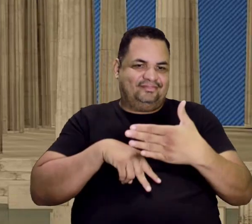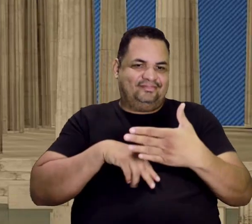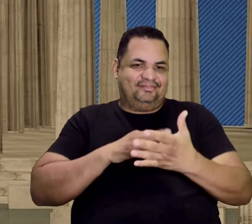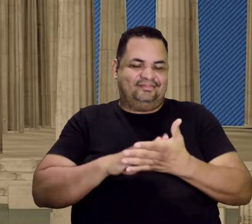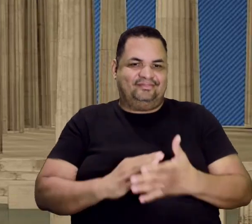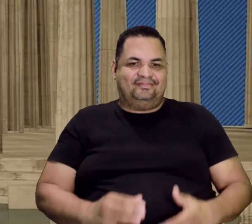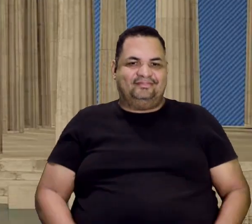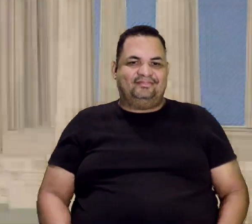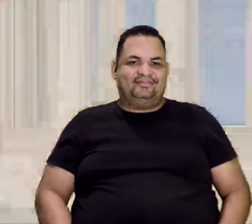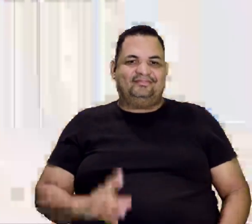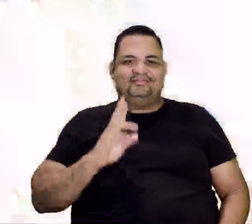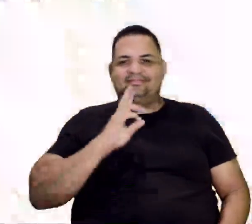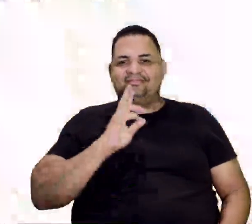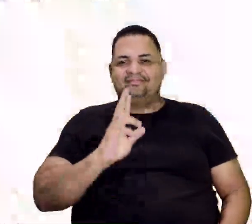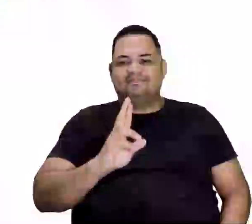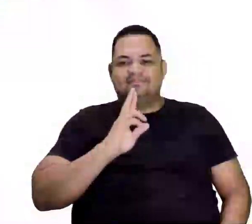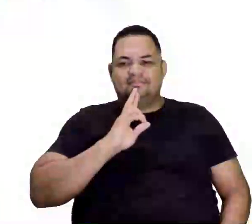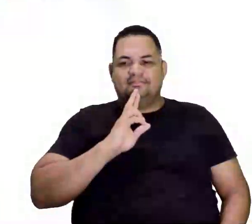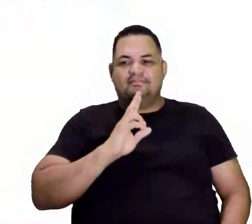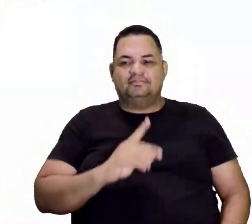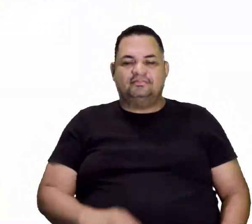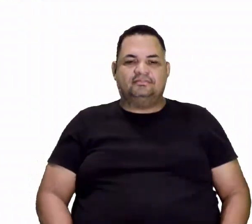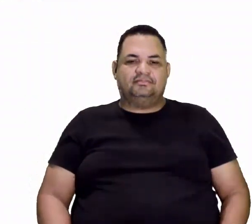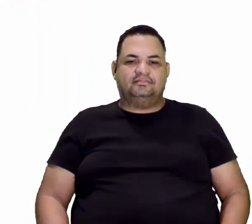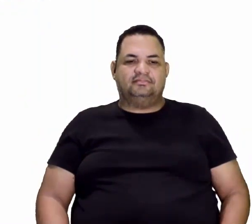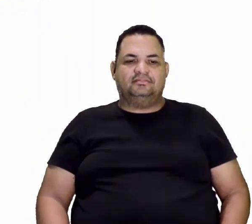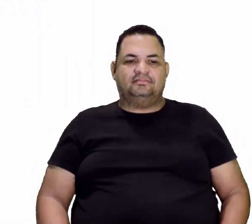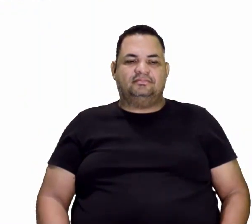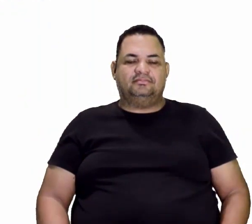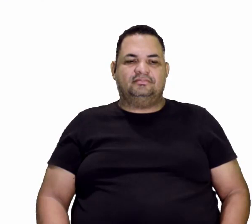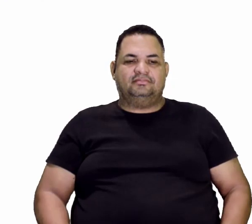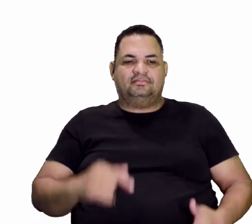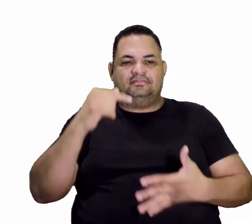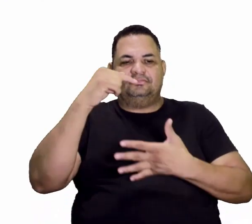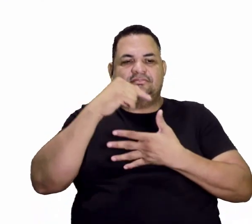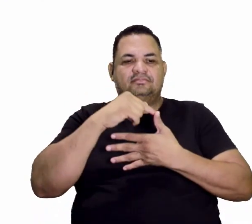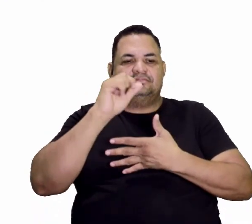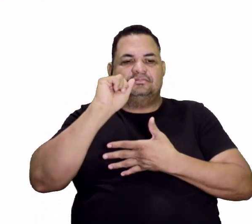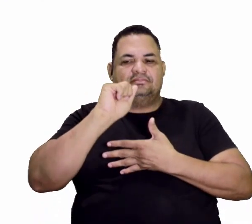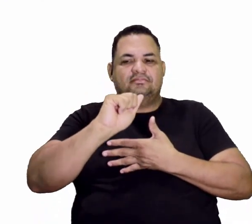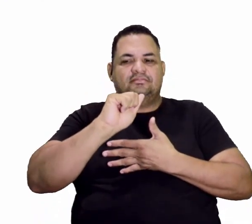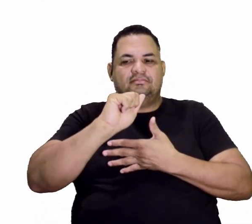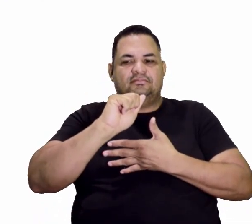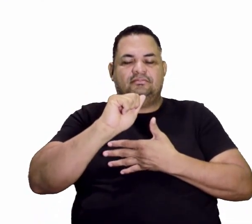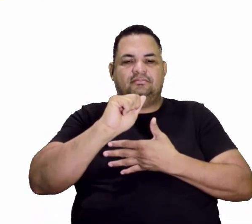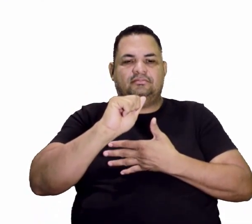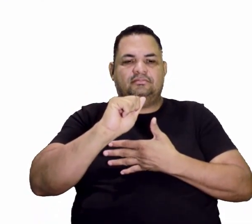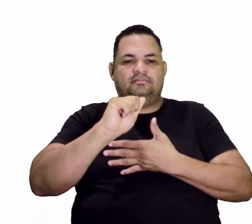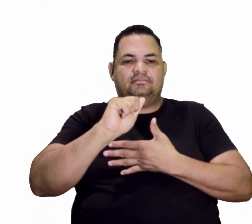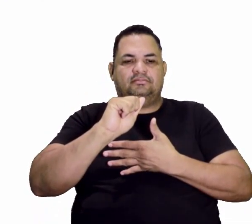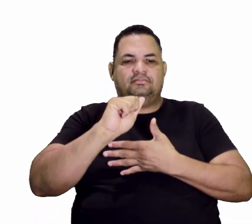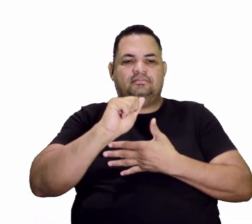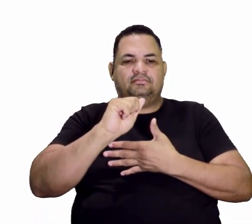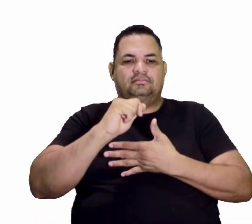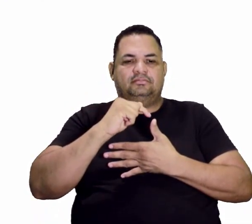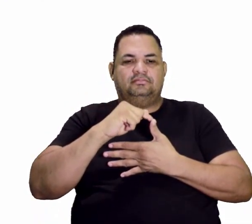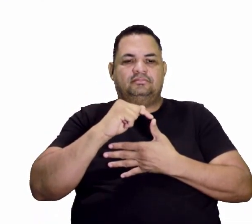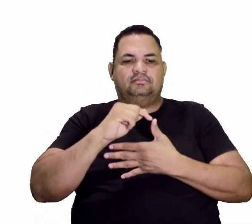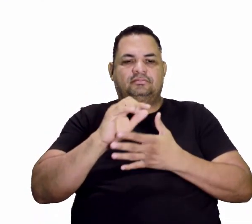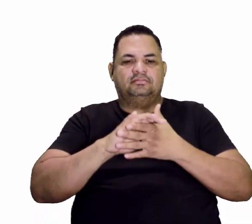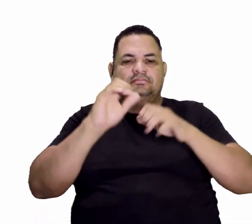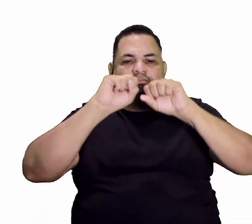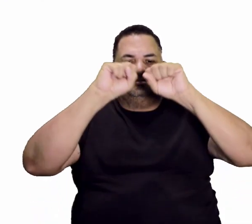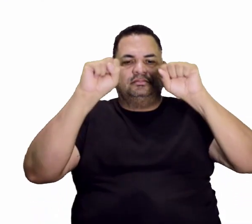Então vamos lá. A resposta é alternativa a primeira, galera, ó. É